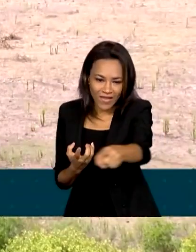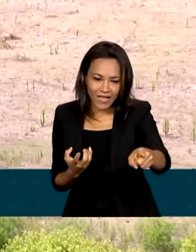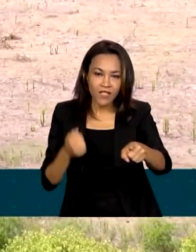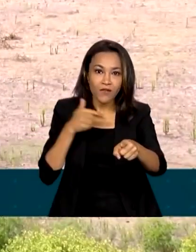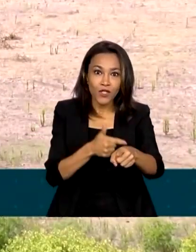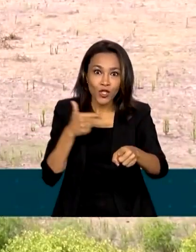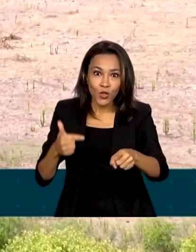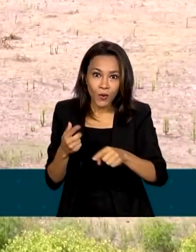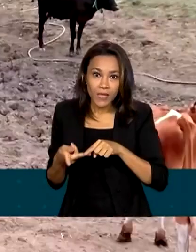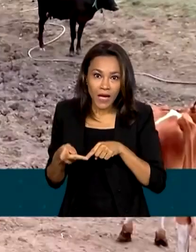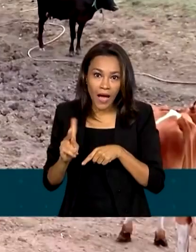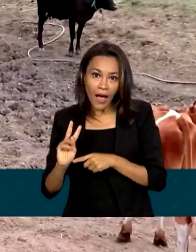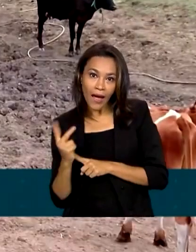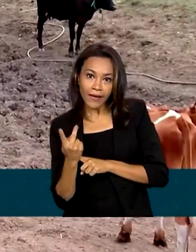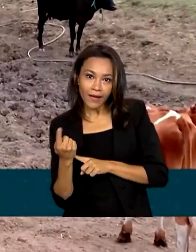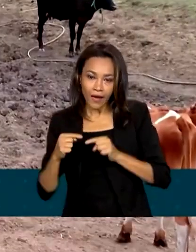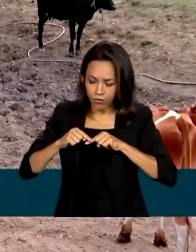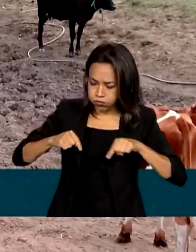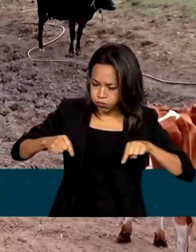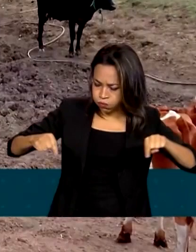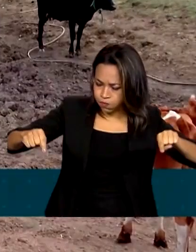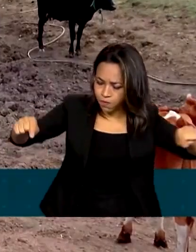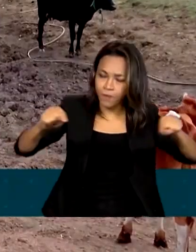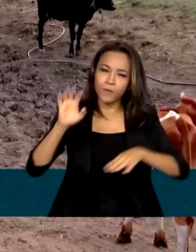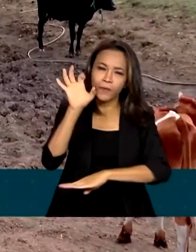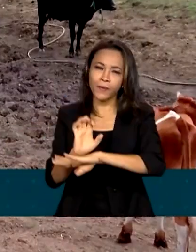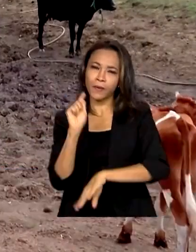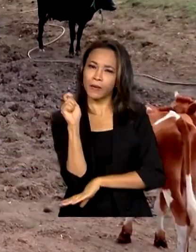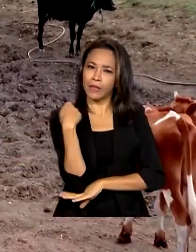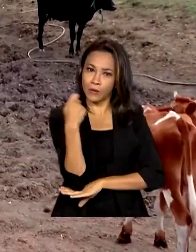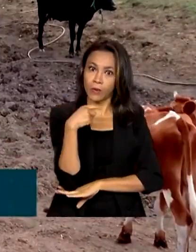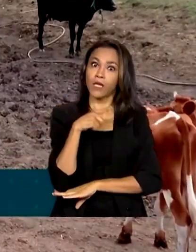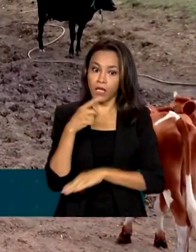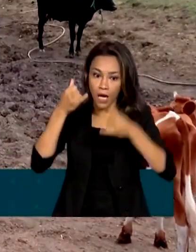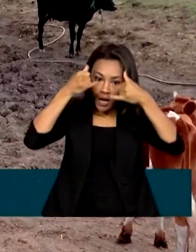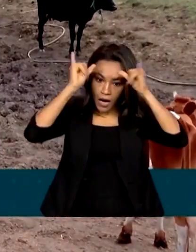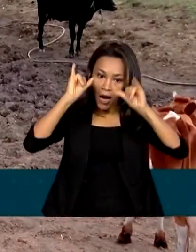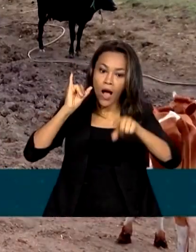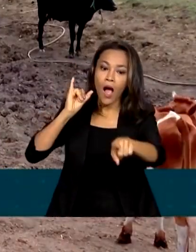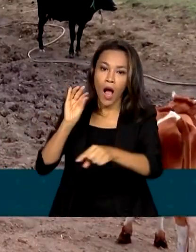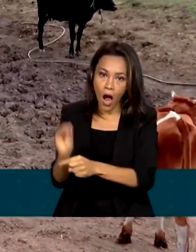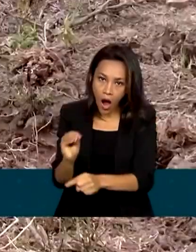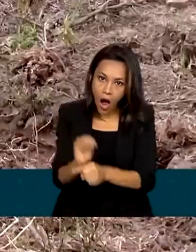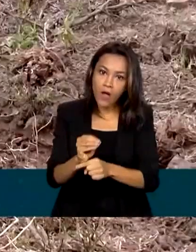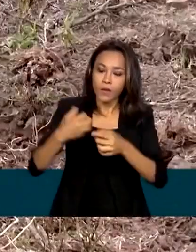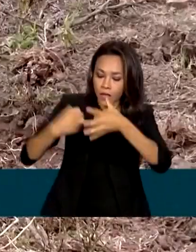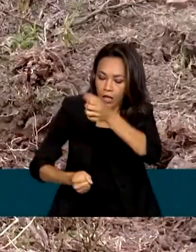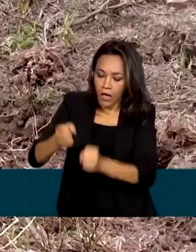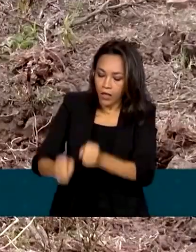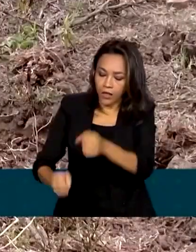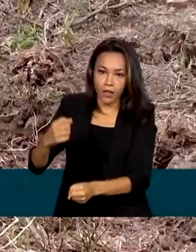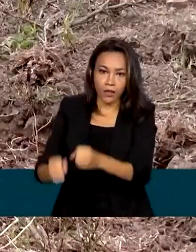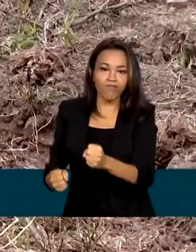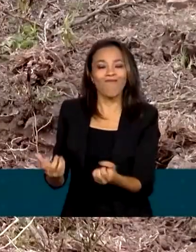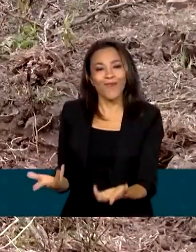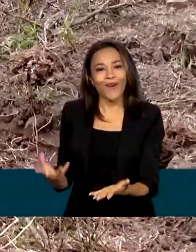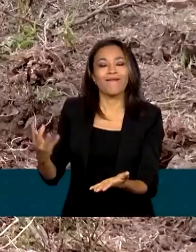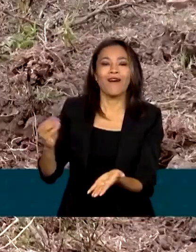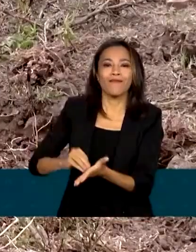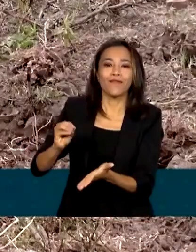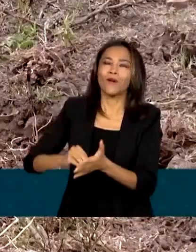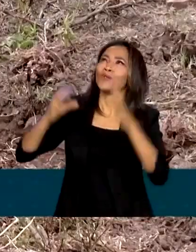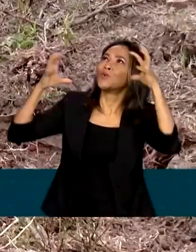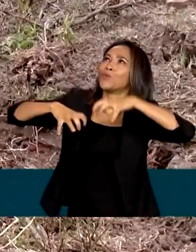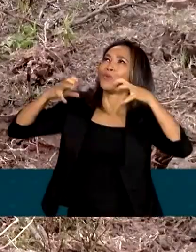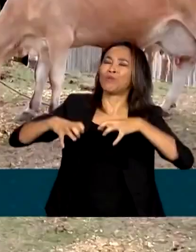propriedade em Hulha Negra, no sul do Rio Grande do Sul, ele cria gado de corte e produz leite. A falta de chuva na região